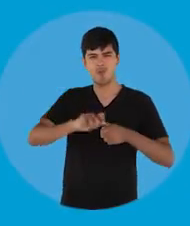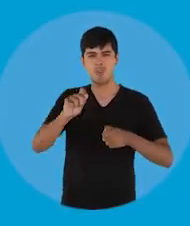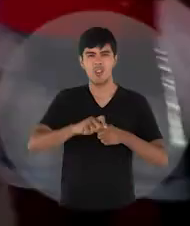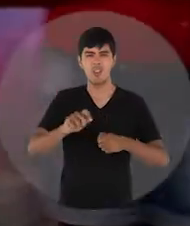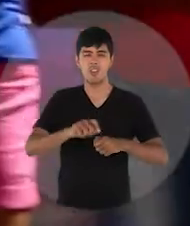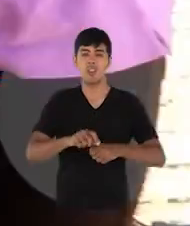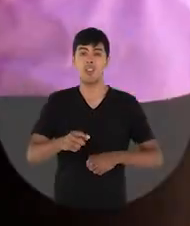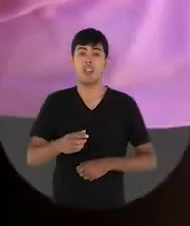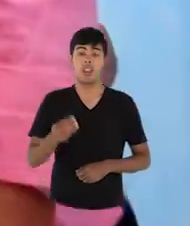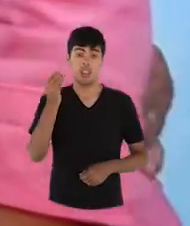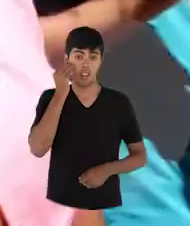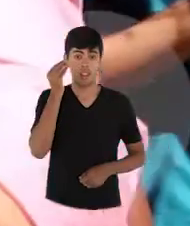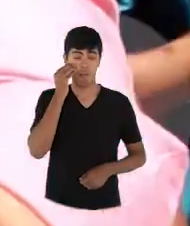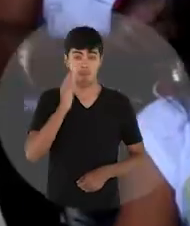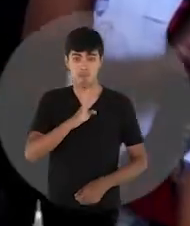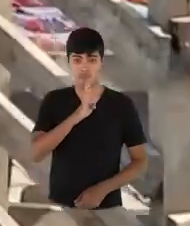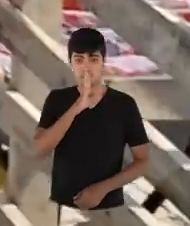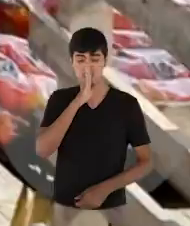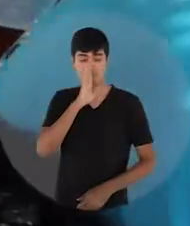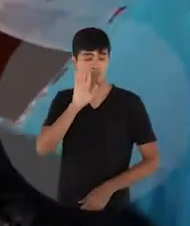fez.